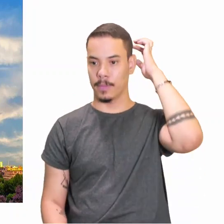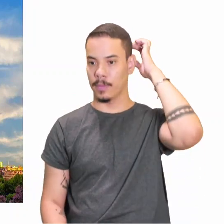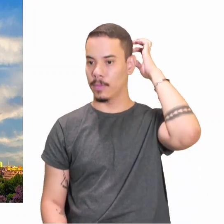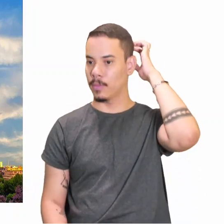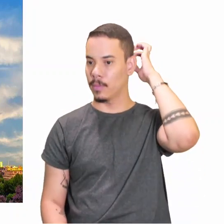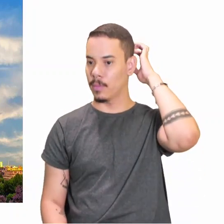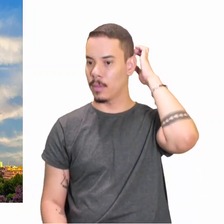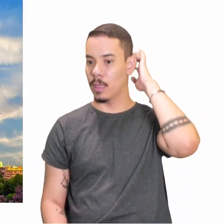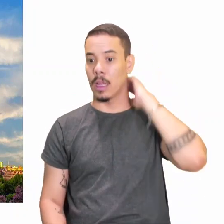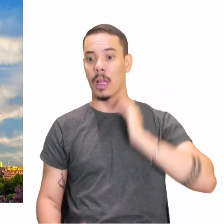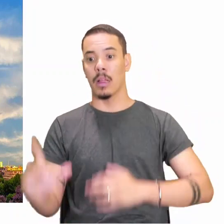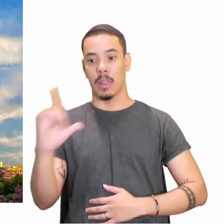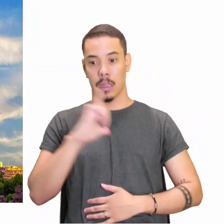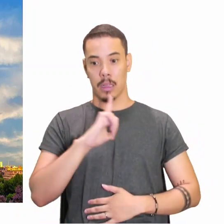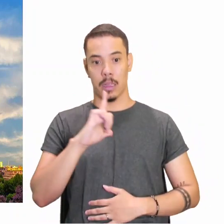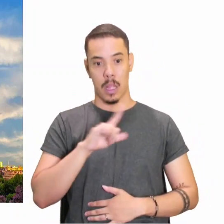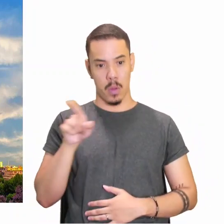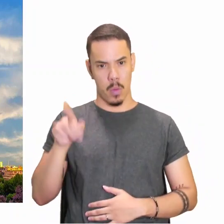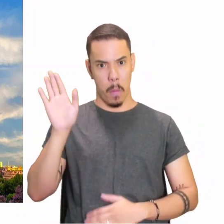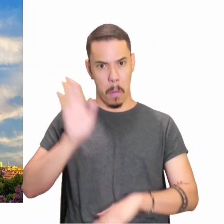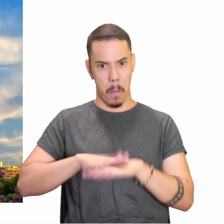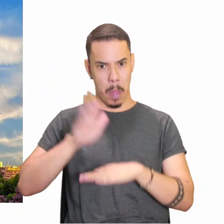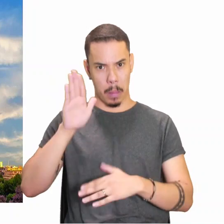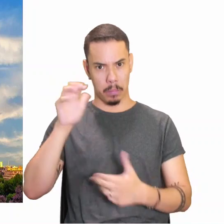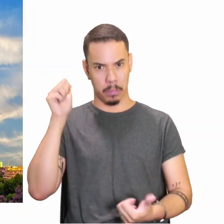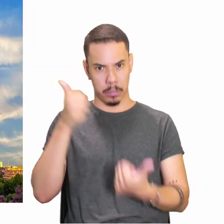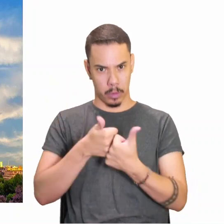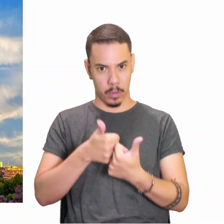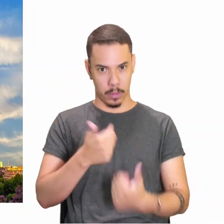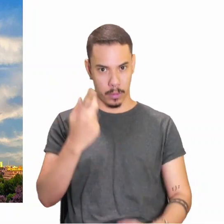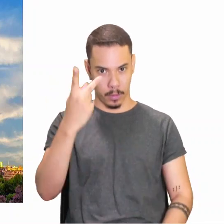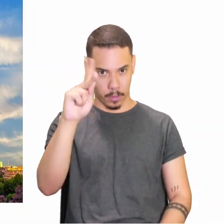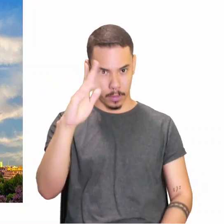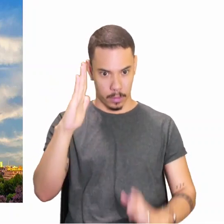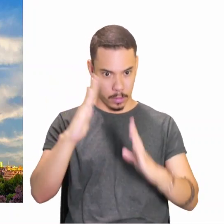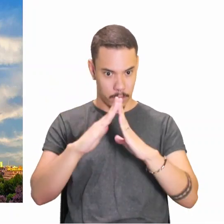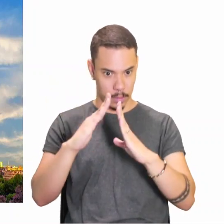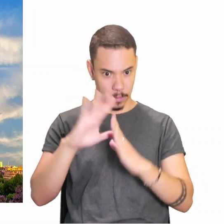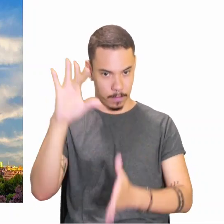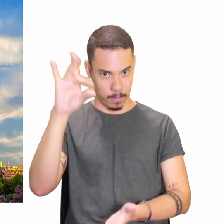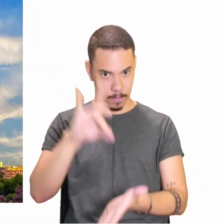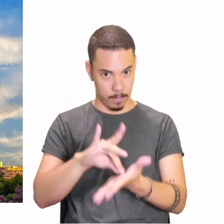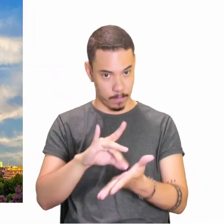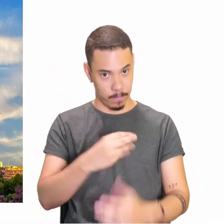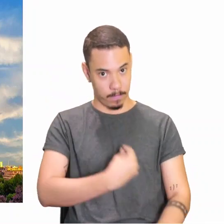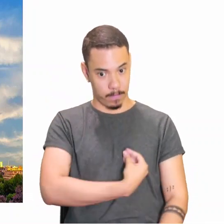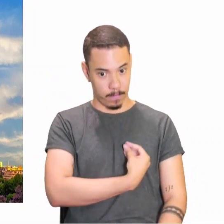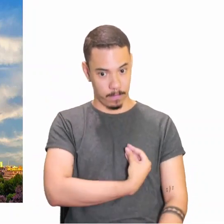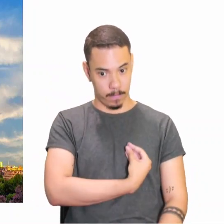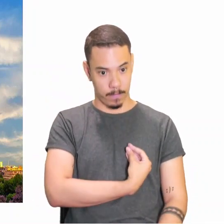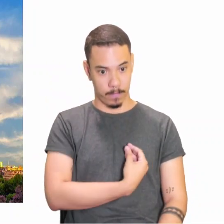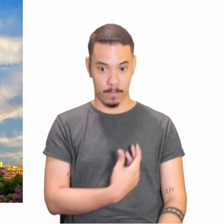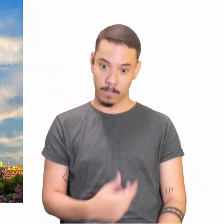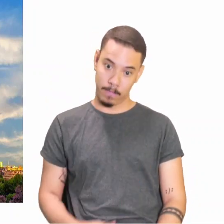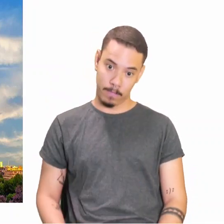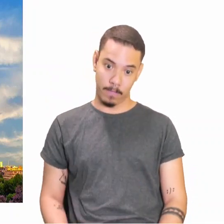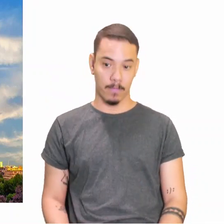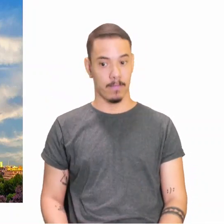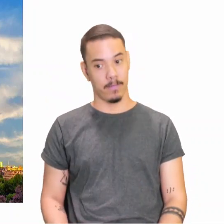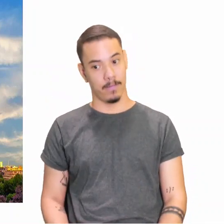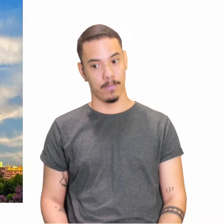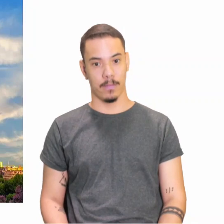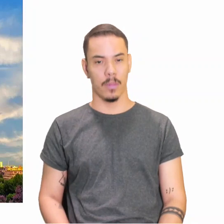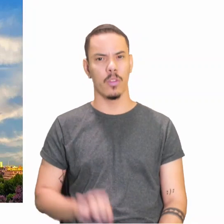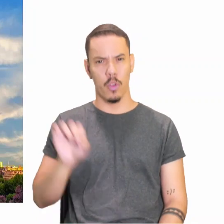Tem algum desses que é mais próximo a você, a sua realidade? Tem algum desses